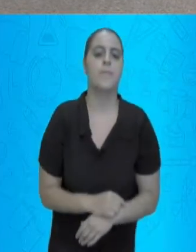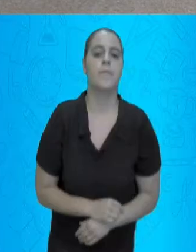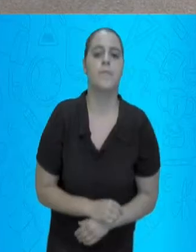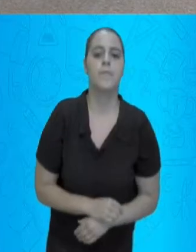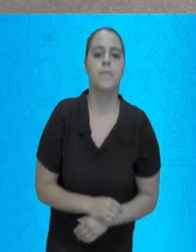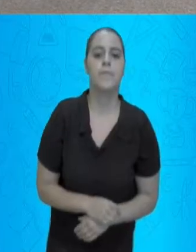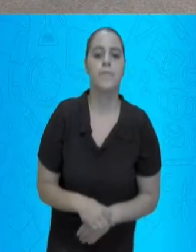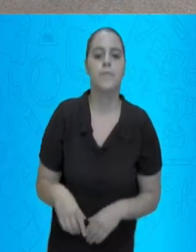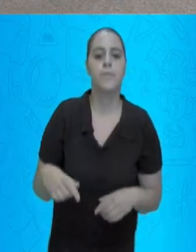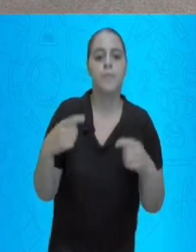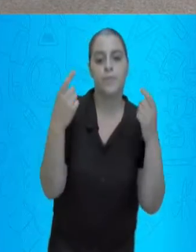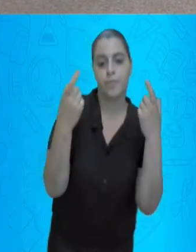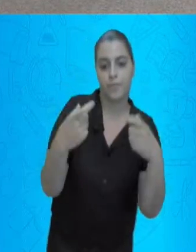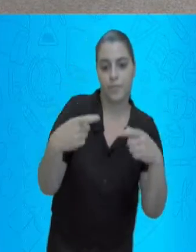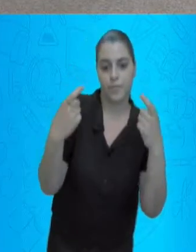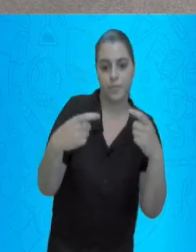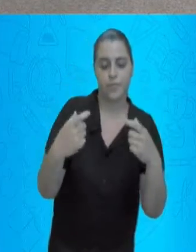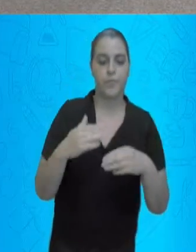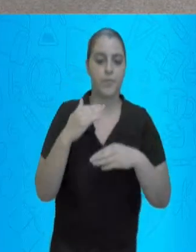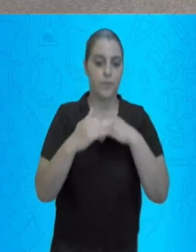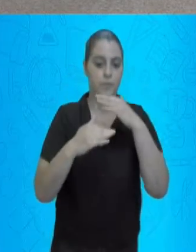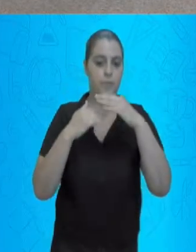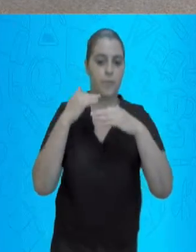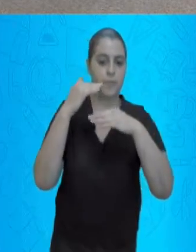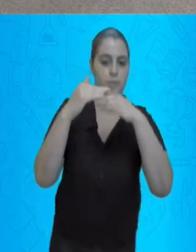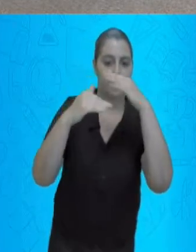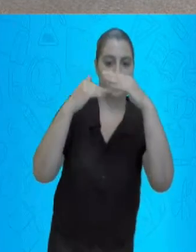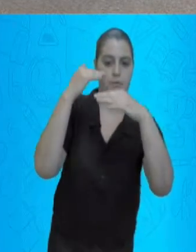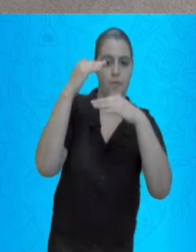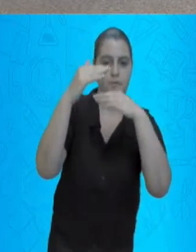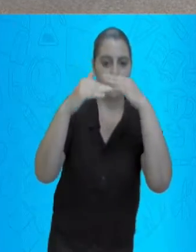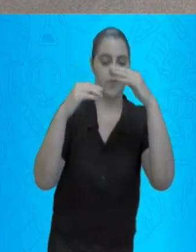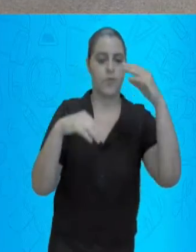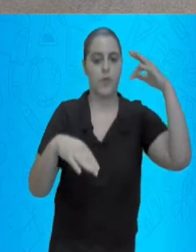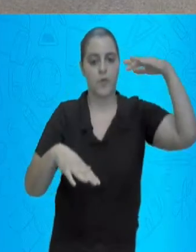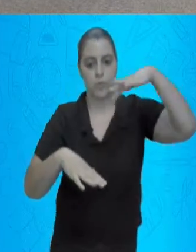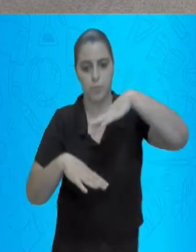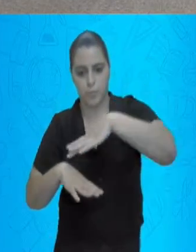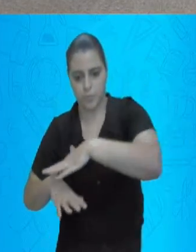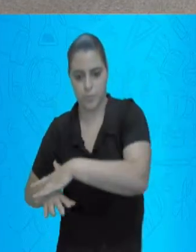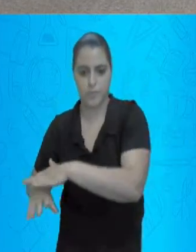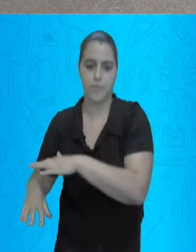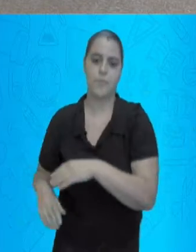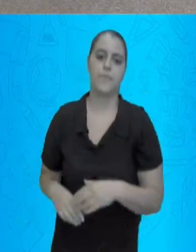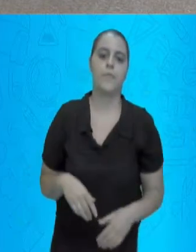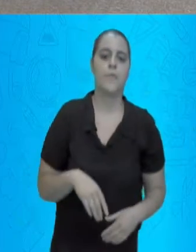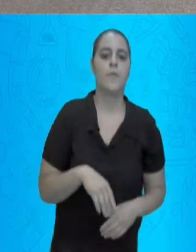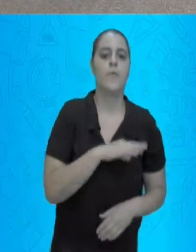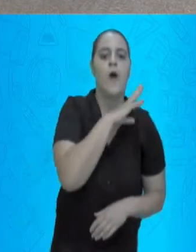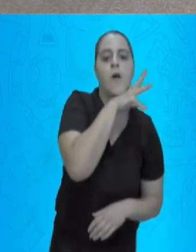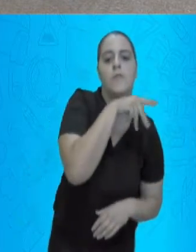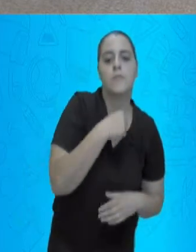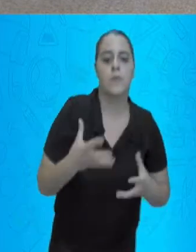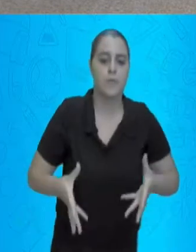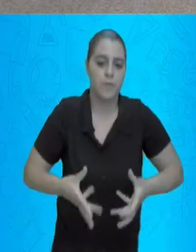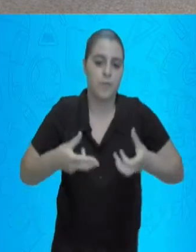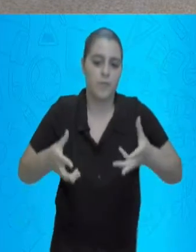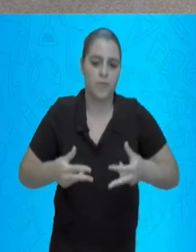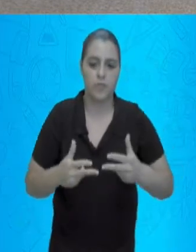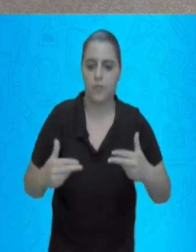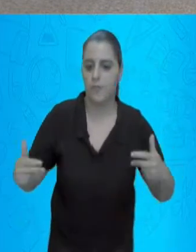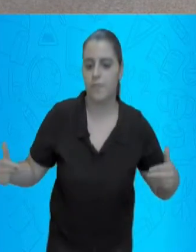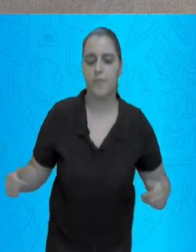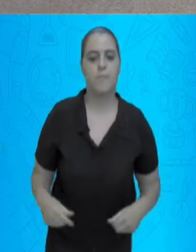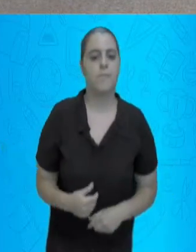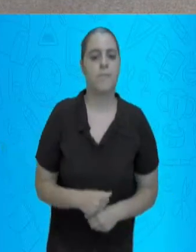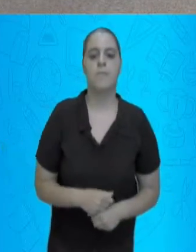E nesse ambiente, nesse processo de soterramento do animal ou vegetal,